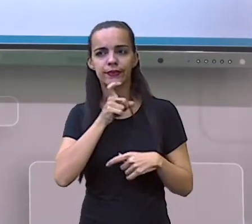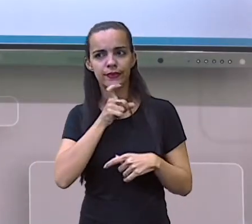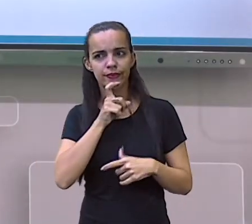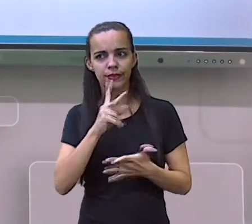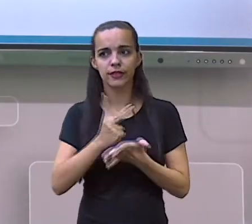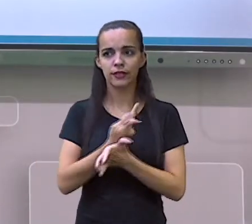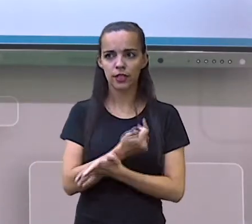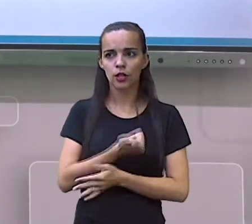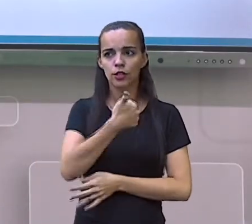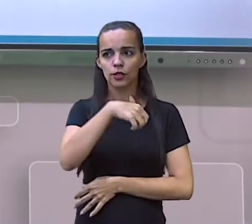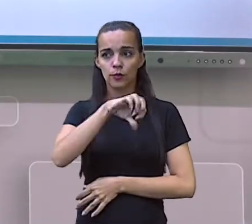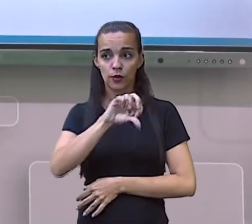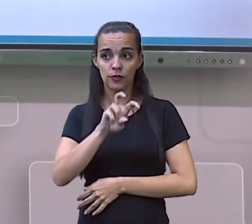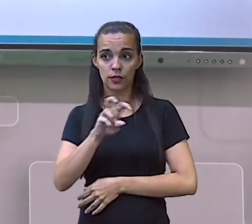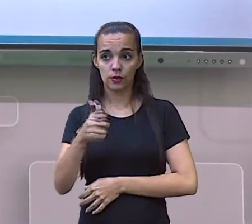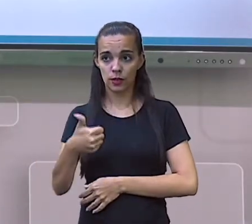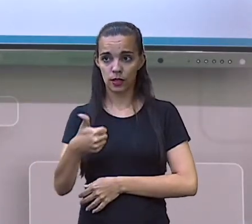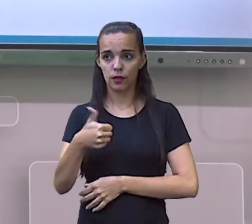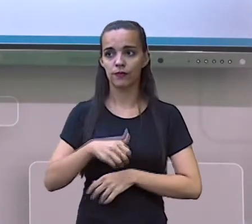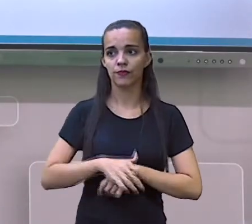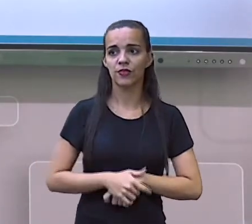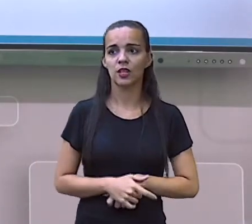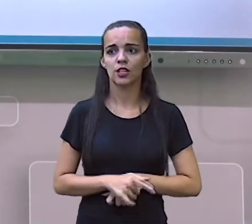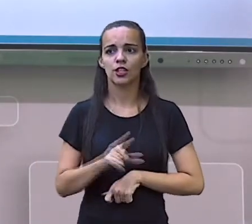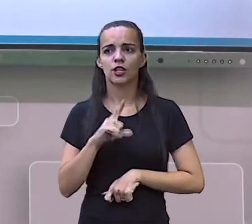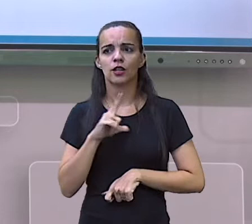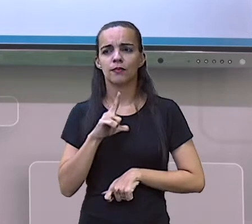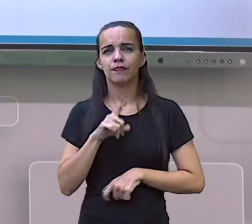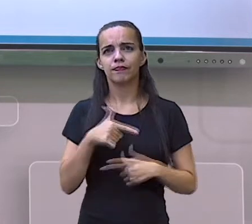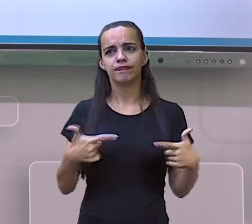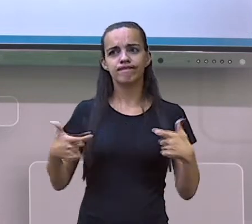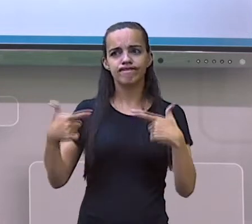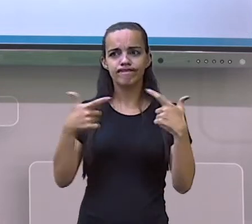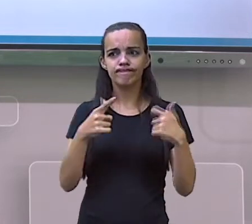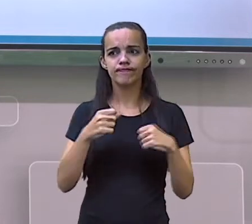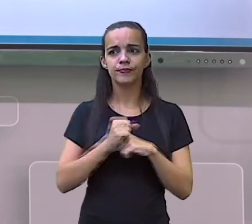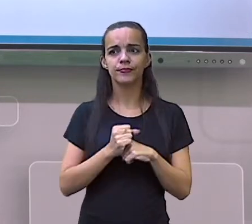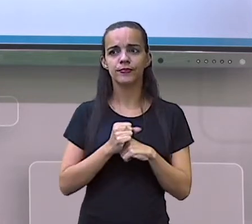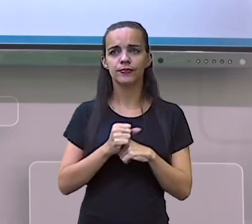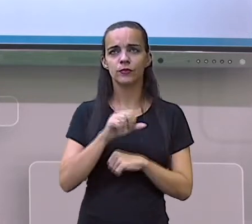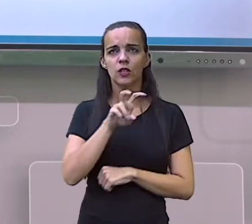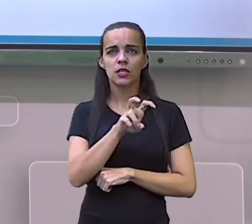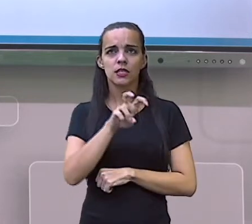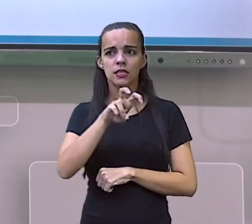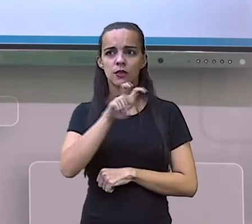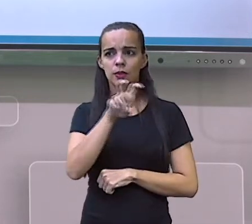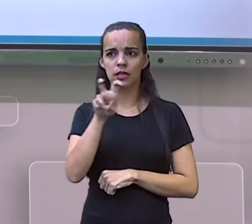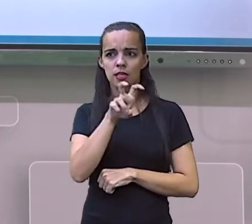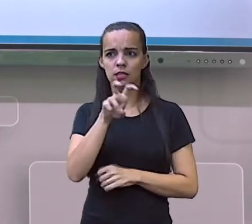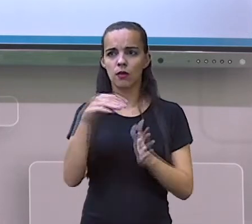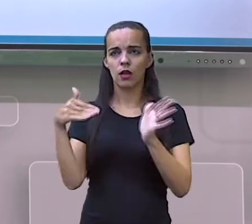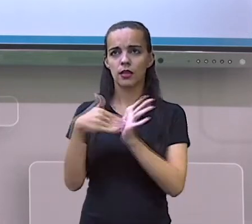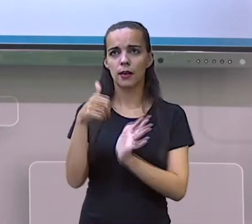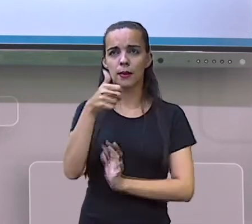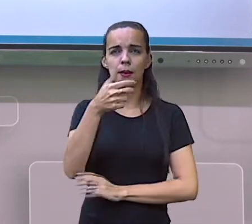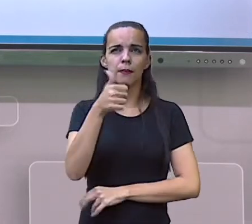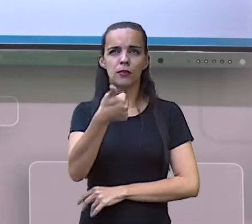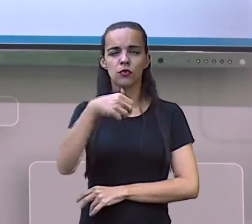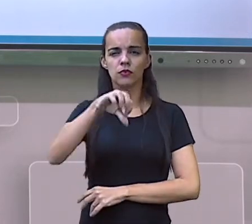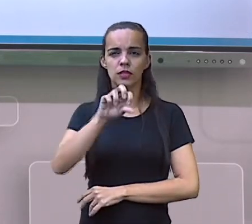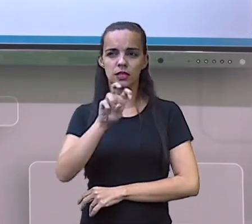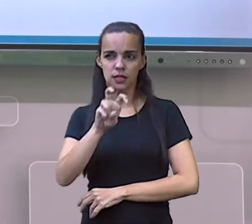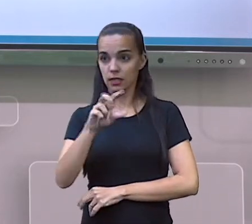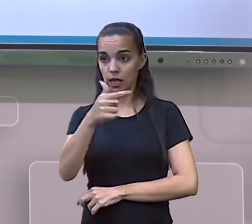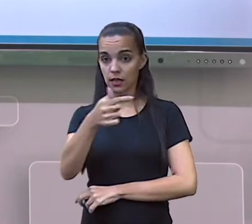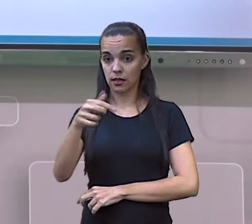1947 a 1991, a Guerra do Vietnã, de 1955 a 1975,